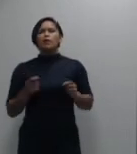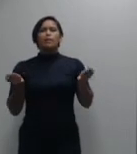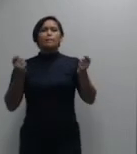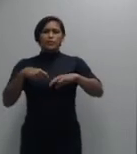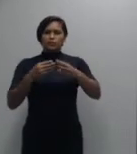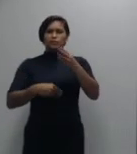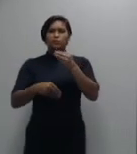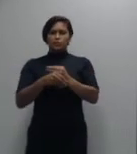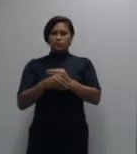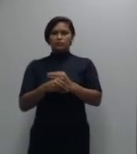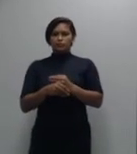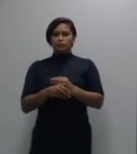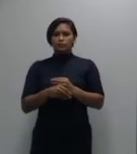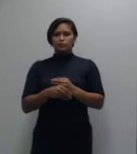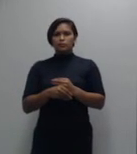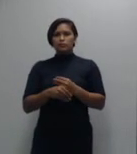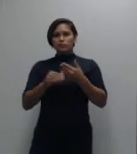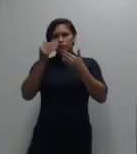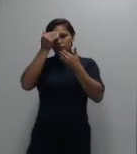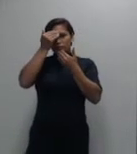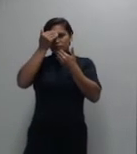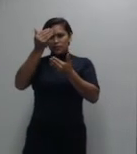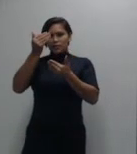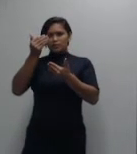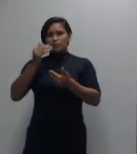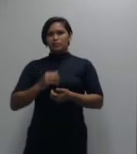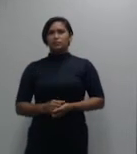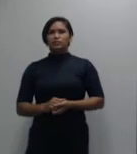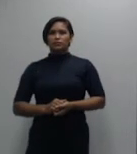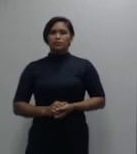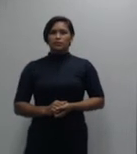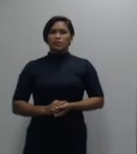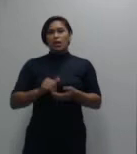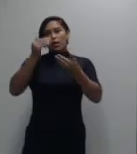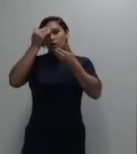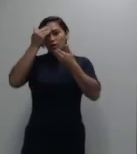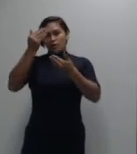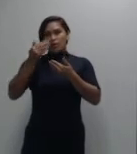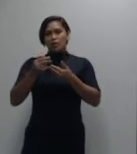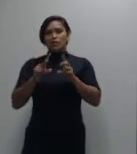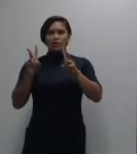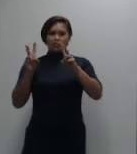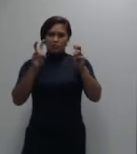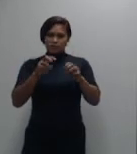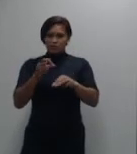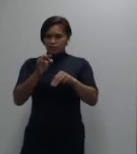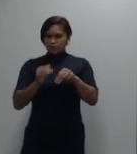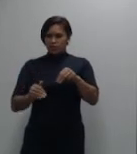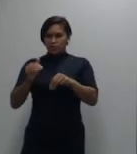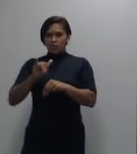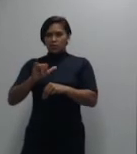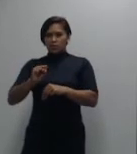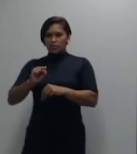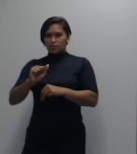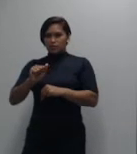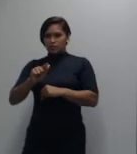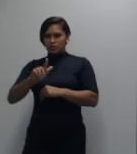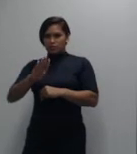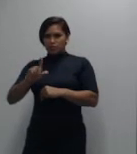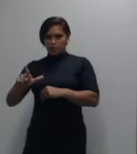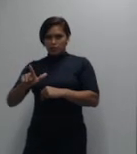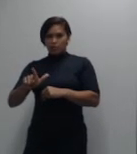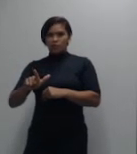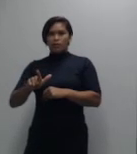Presidente eu agradeço desde já mim eu agradeço as observações da ministra Isabel sempre muito pertinente